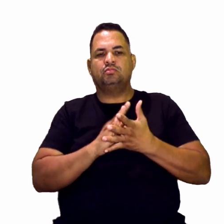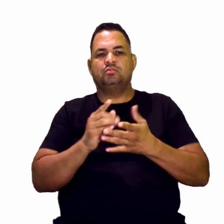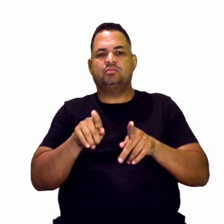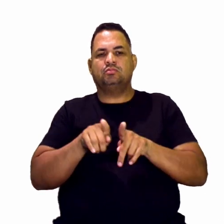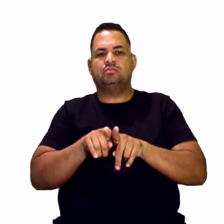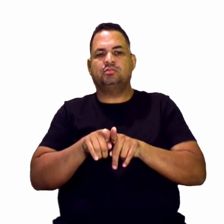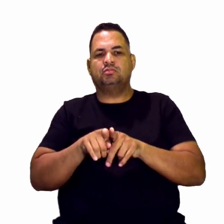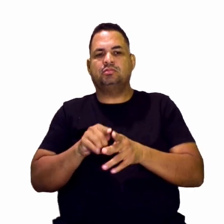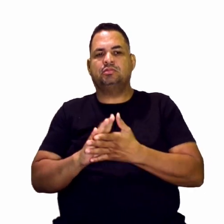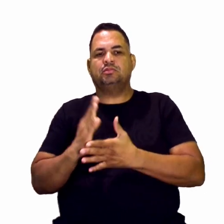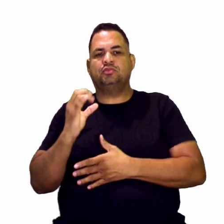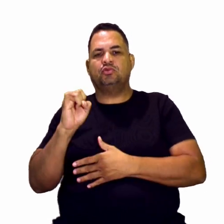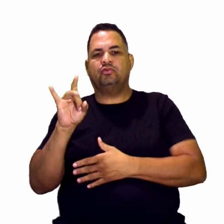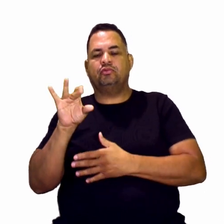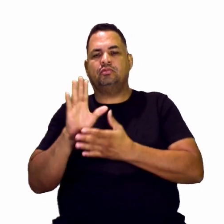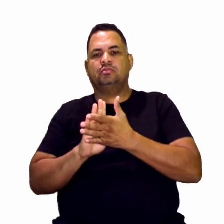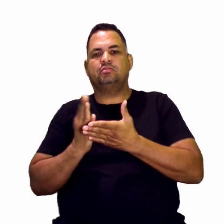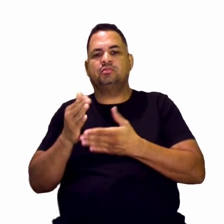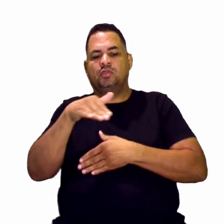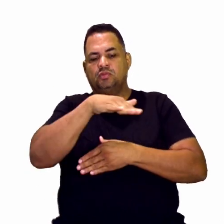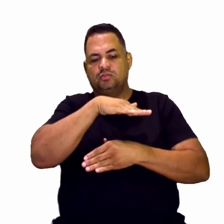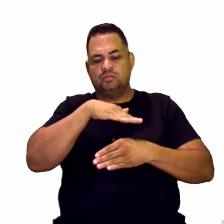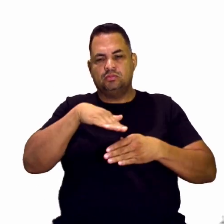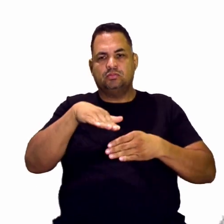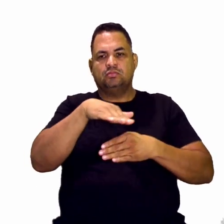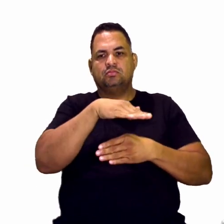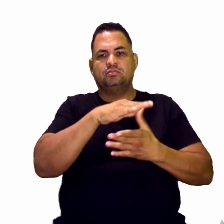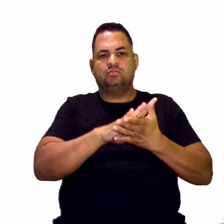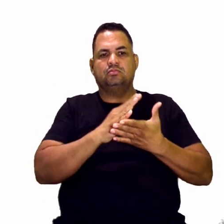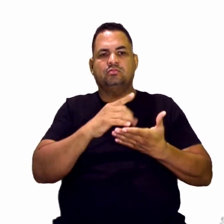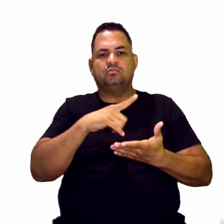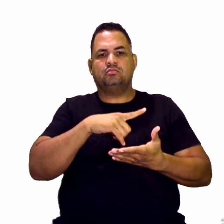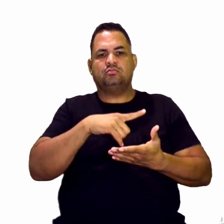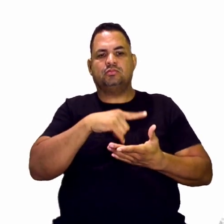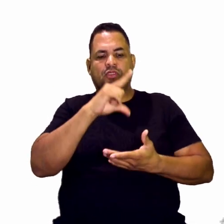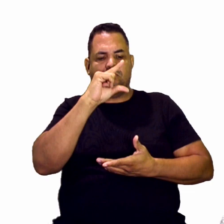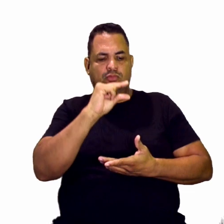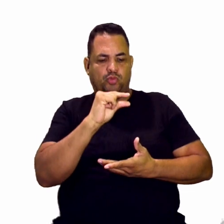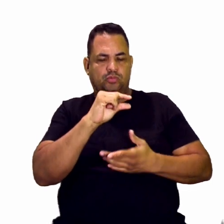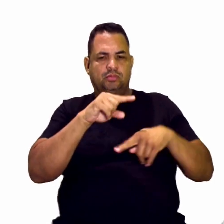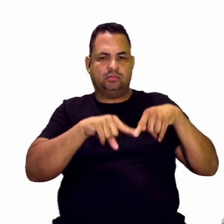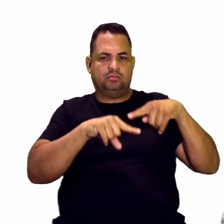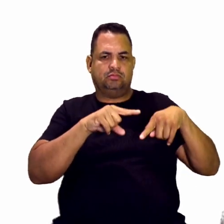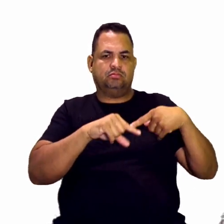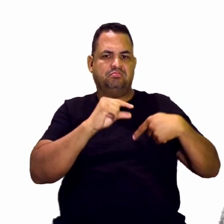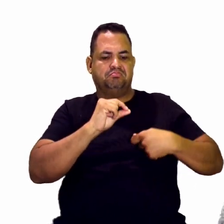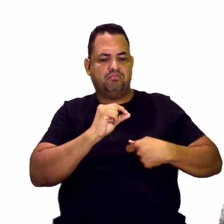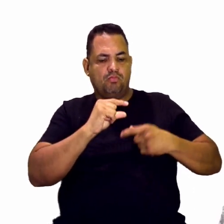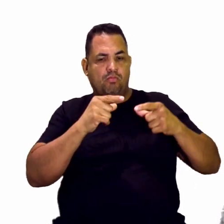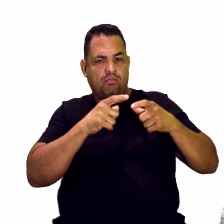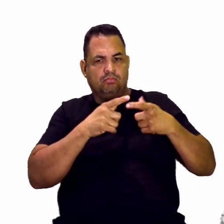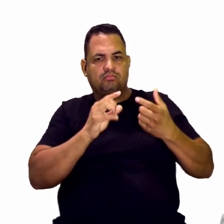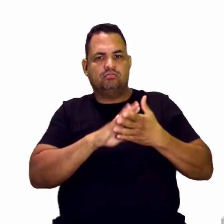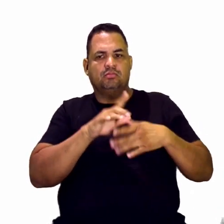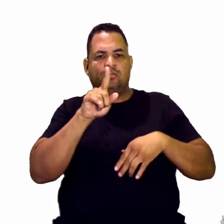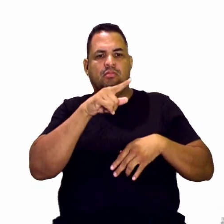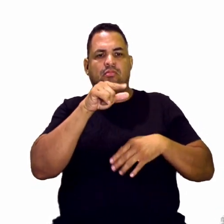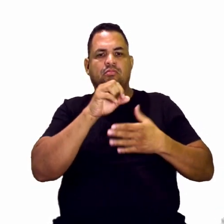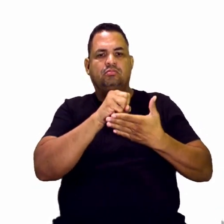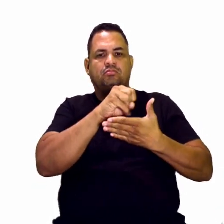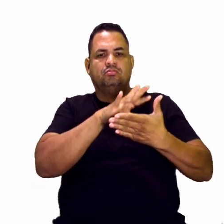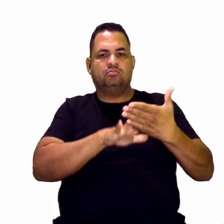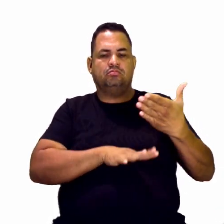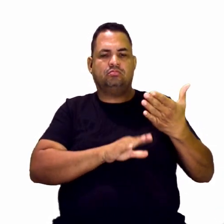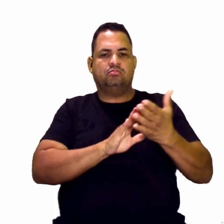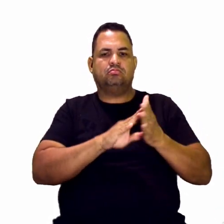solvente, tá? Em um determinado meio mais concentrado ou menos concentrado. Assinale a alternativa que